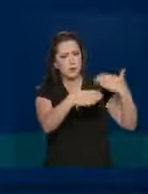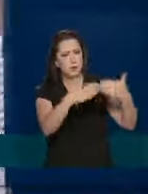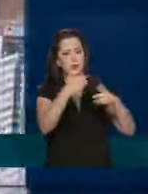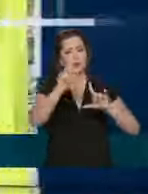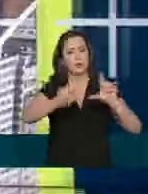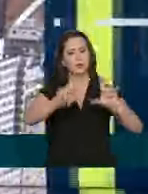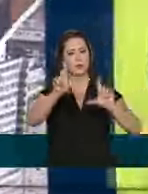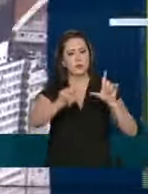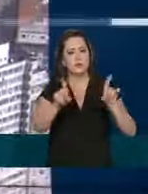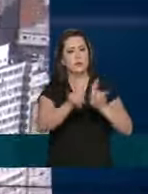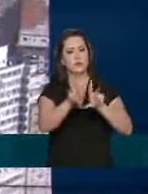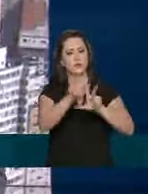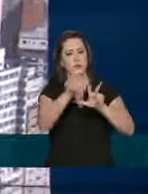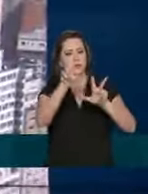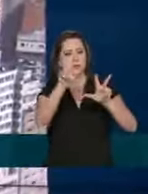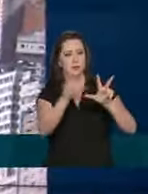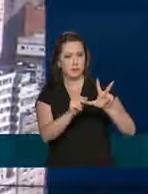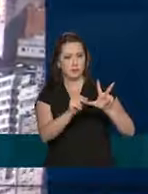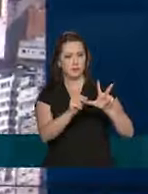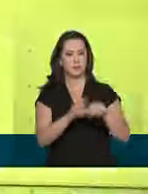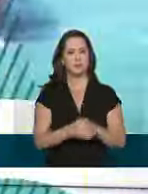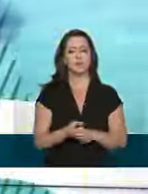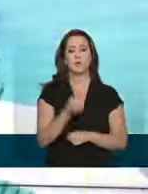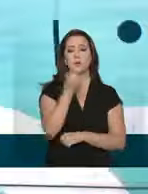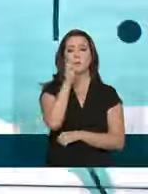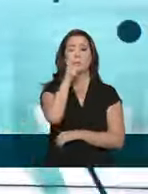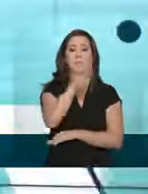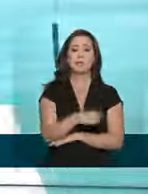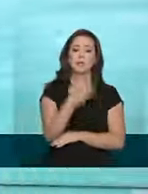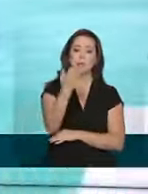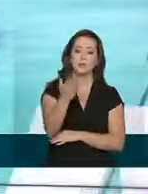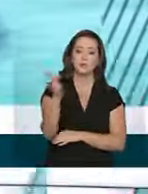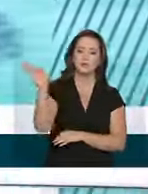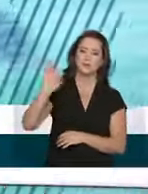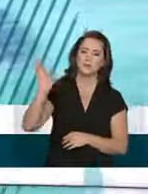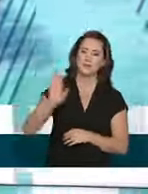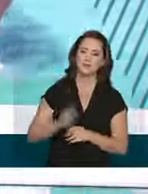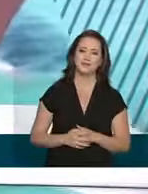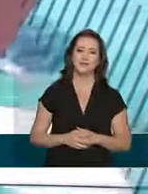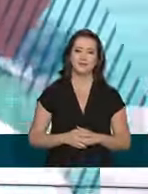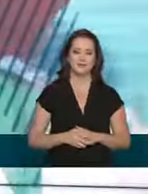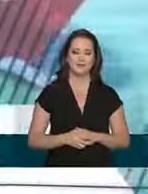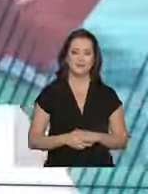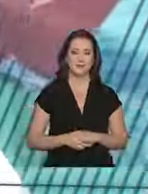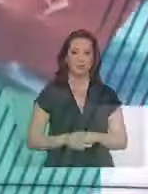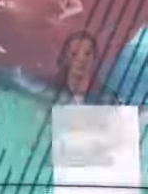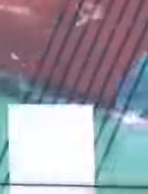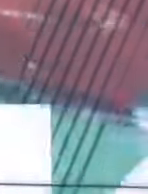programação e também pelas redes sociais da TV Brasil. Uma ótima tarde para você e até a próxima.